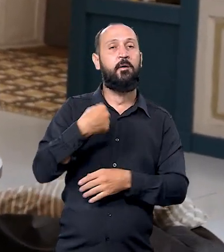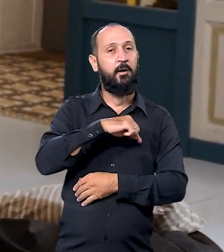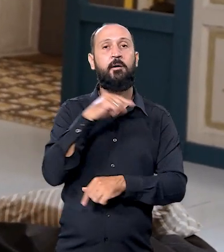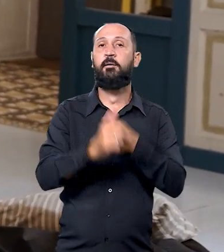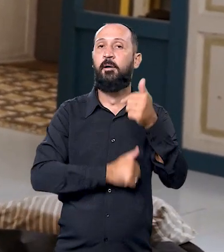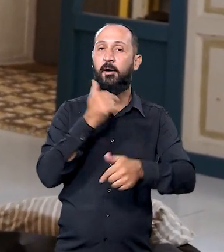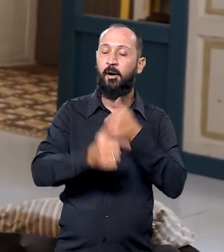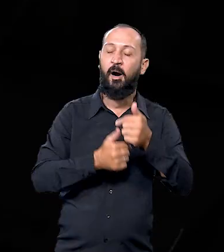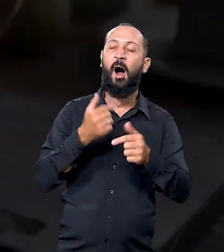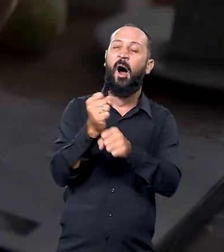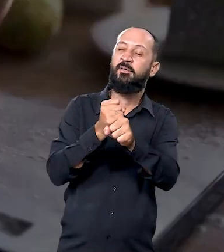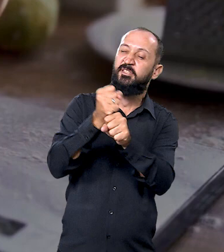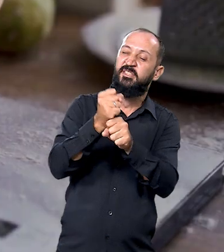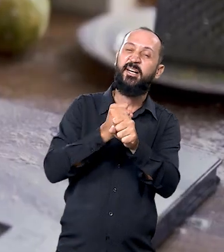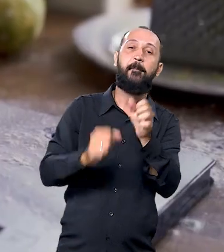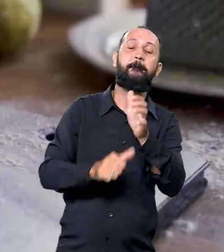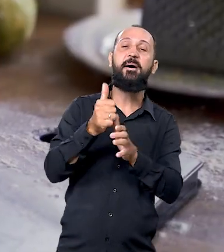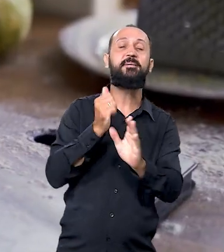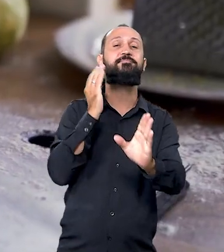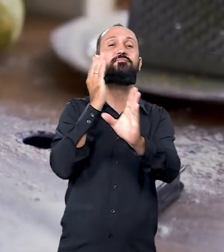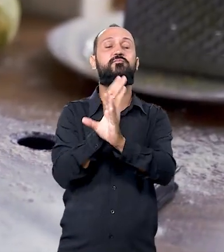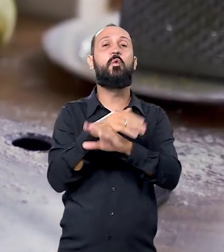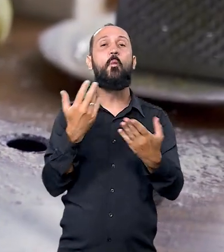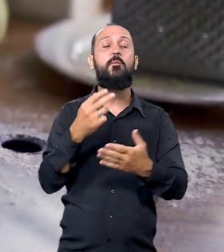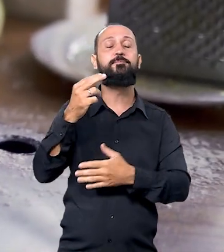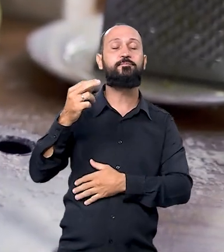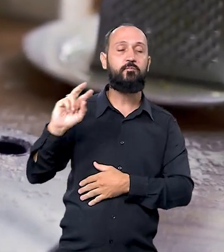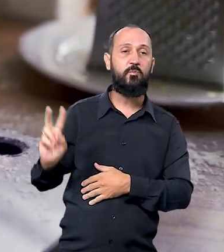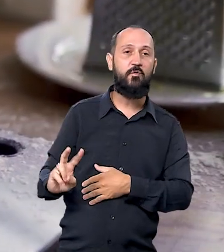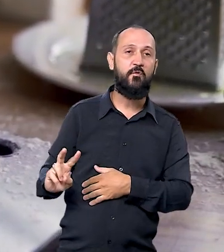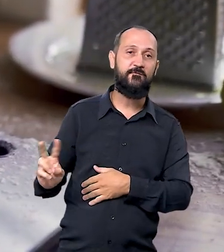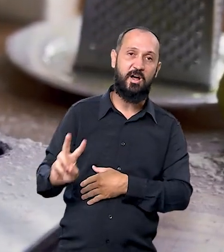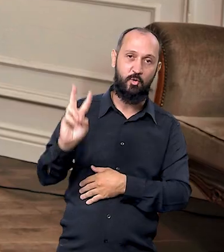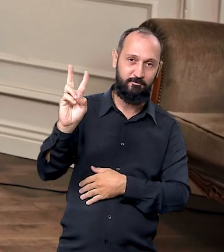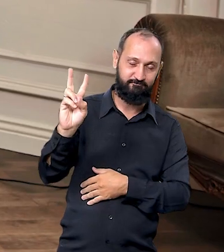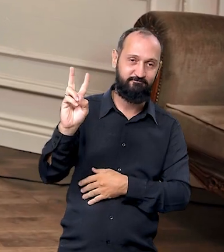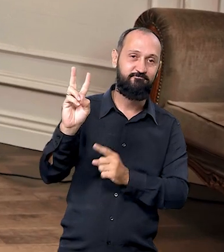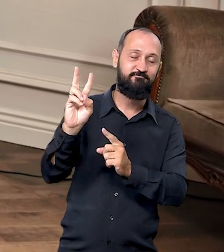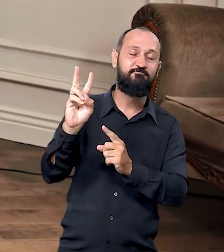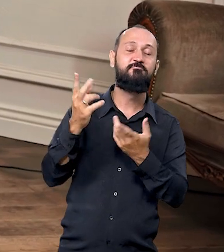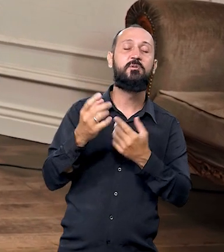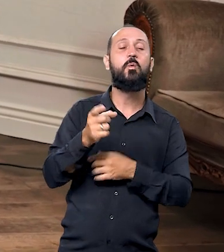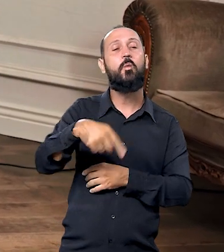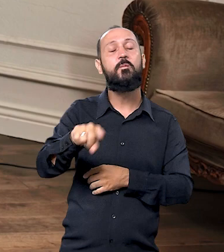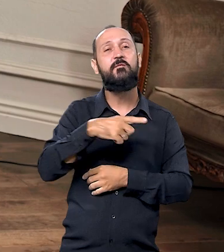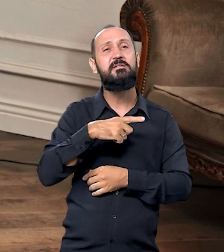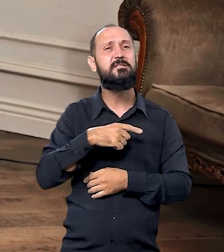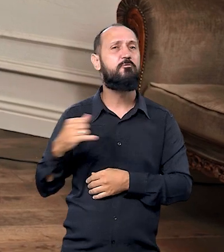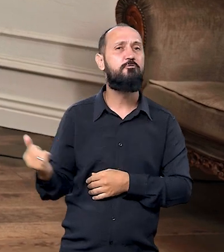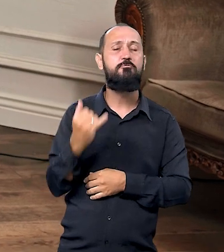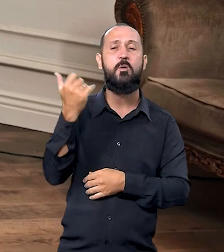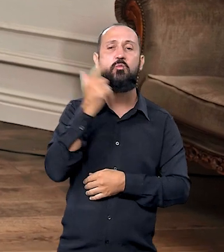aí, nosso trabalho, há muitos anos, é de primeiro identificar os valores do trabalho das mulheres, que elas tenham consciência do quanto elas